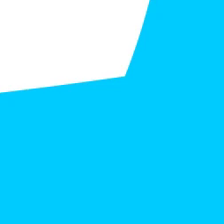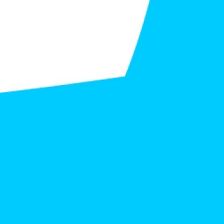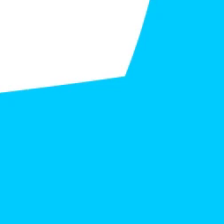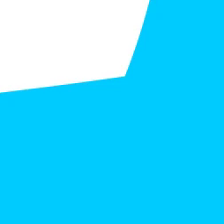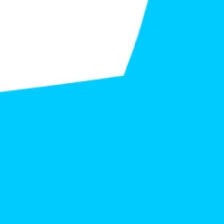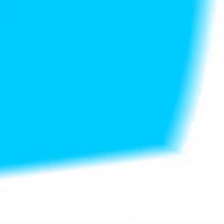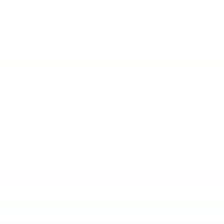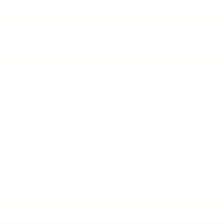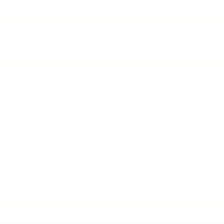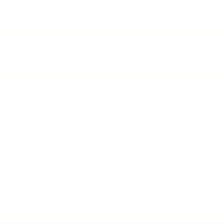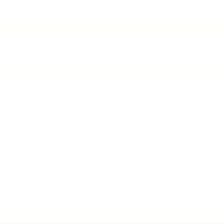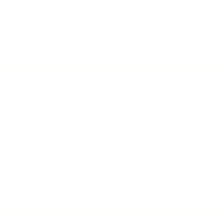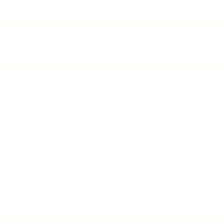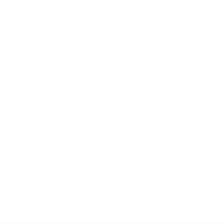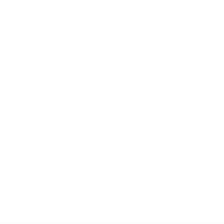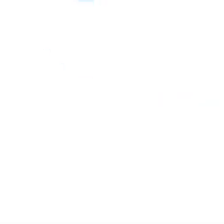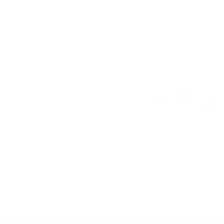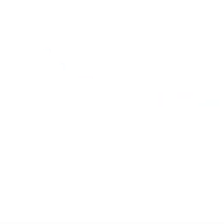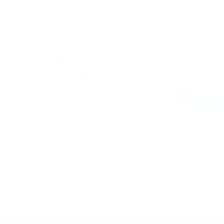tchau